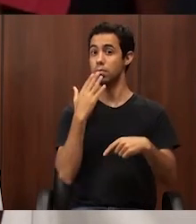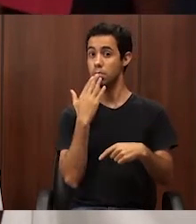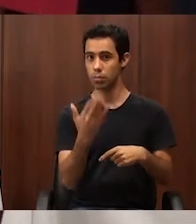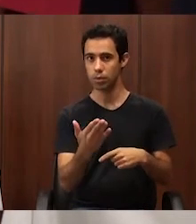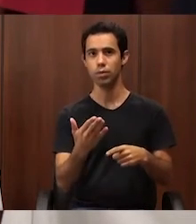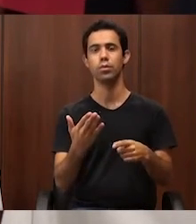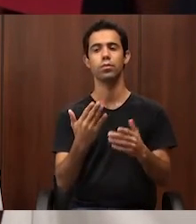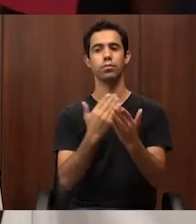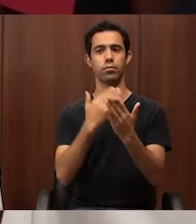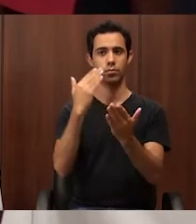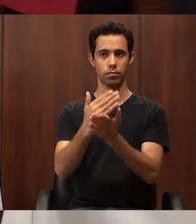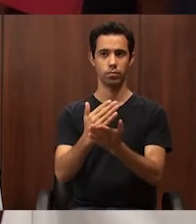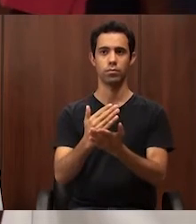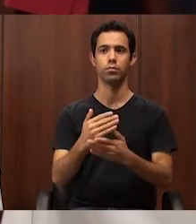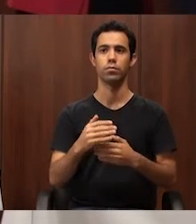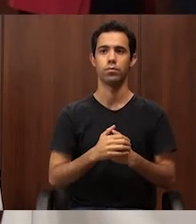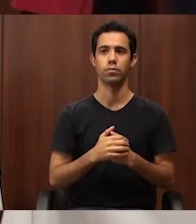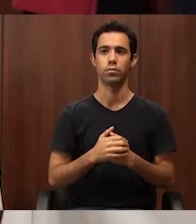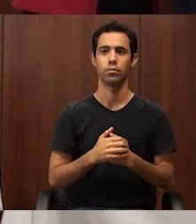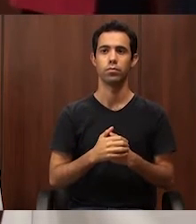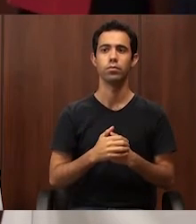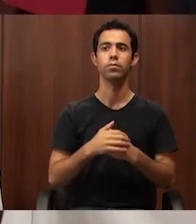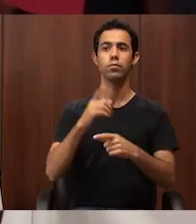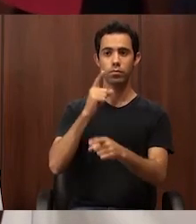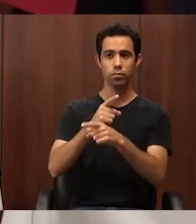pedido que eu fiz na primeira vez que a gente se encontrou. E eu